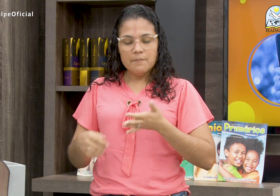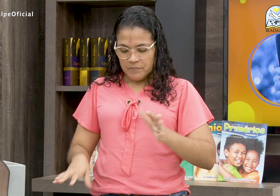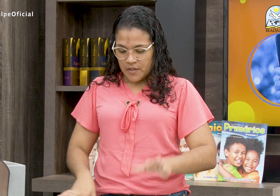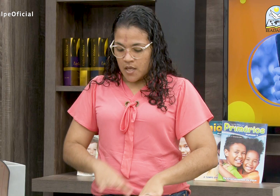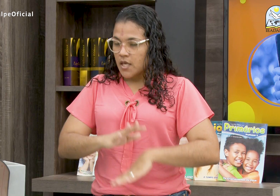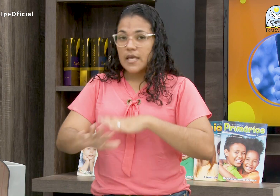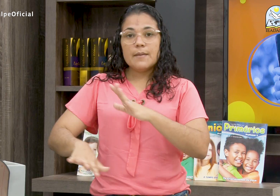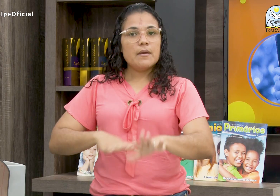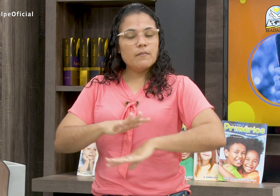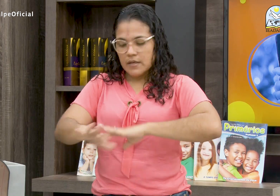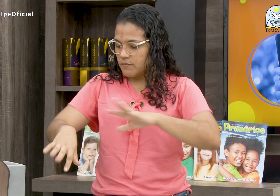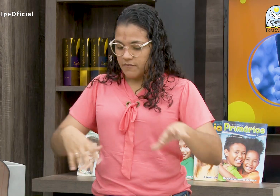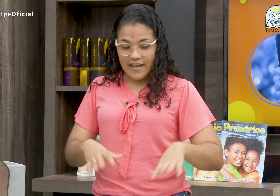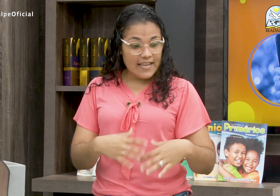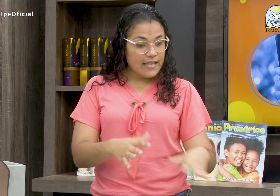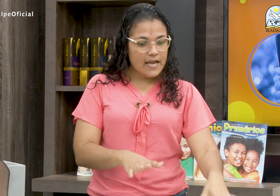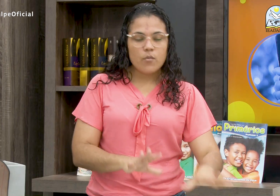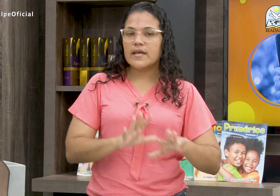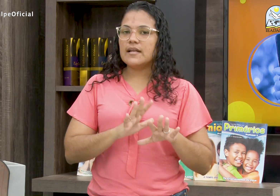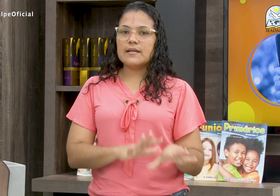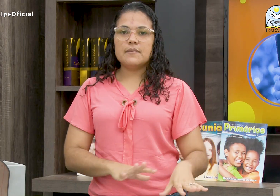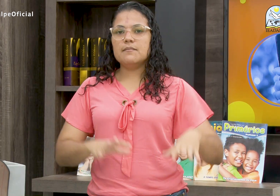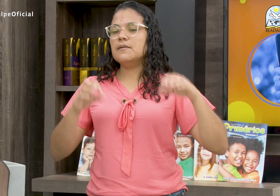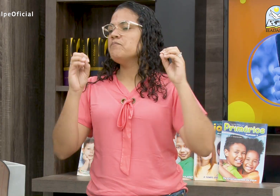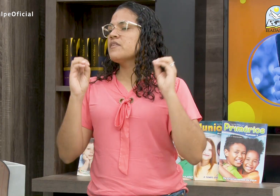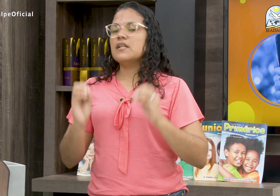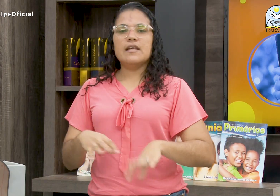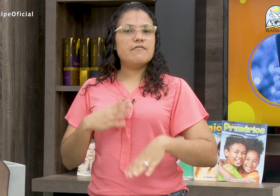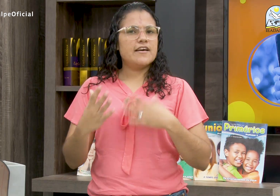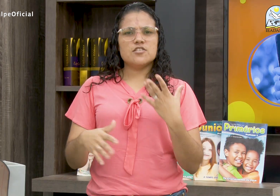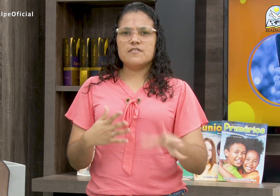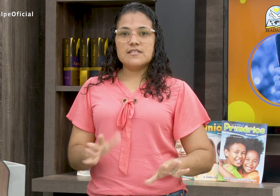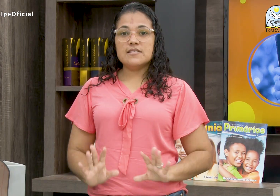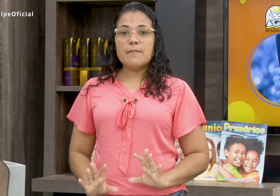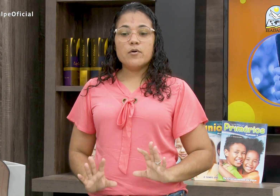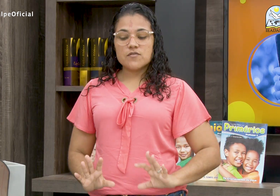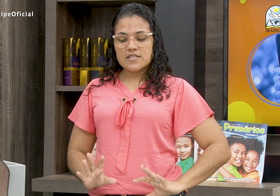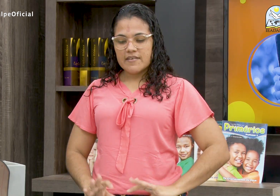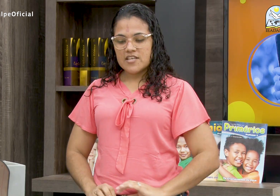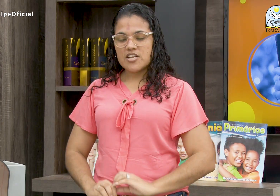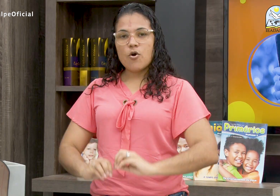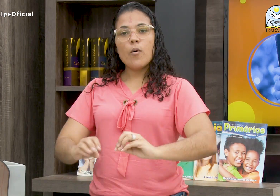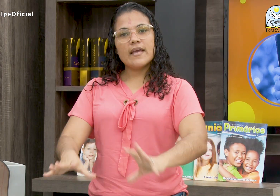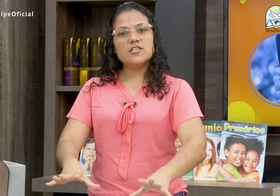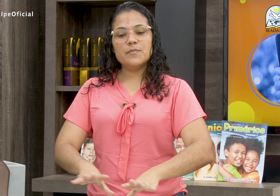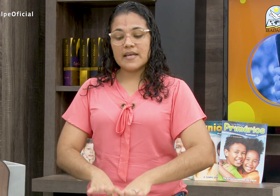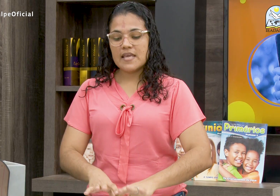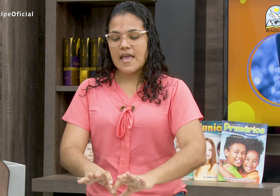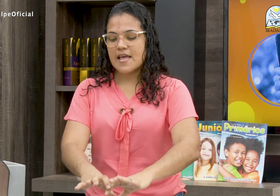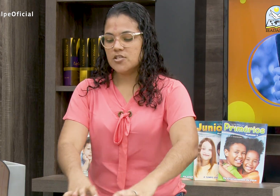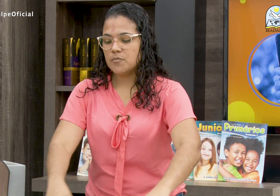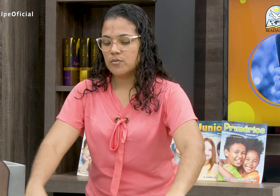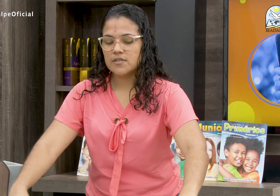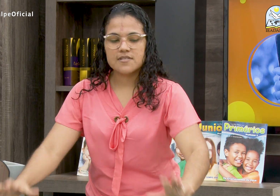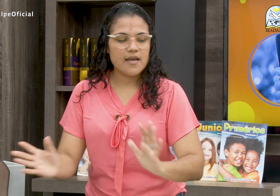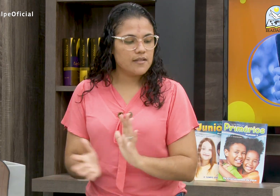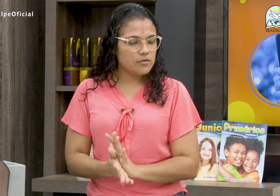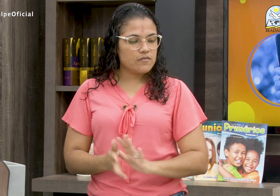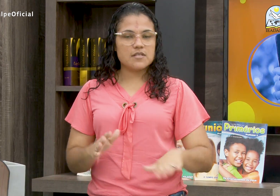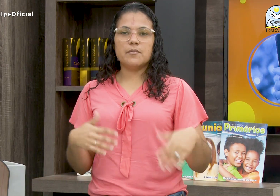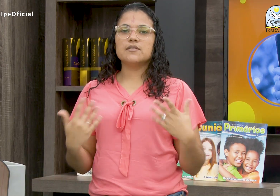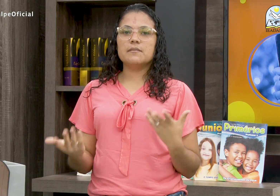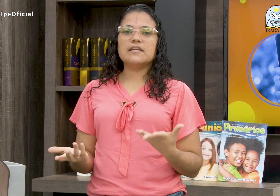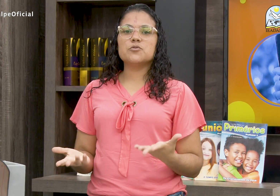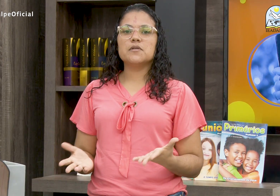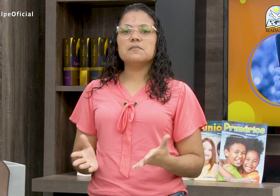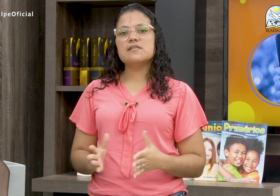tá? E vai ler com ele lá na Bíblia, lê várias vezes, e depois você vai deixar com eles para que eles montem certinho. Então